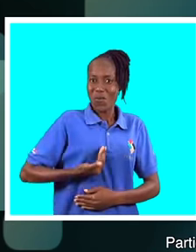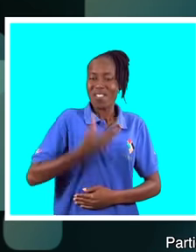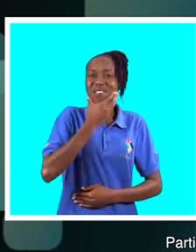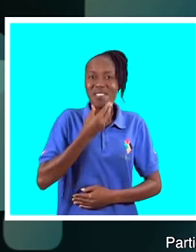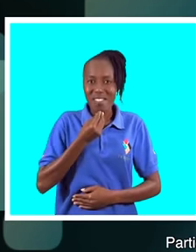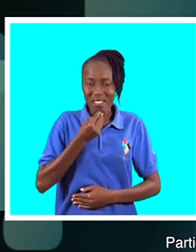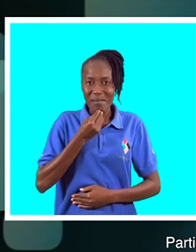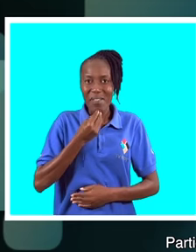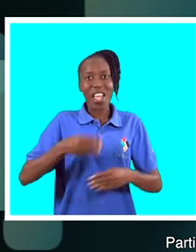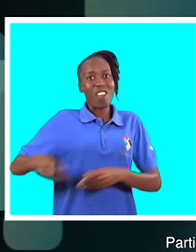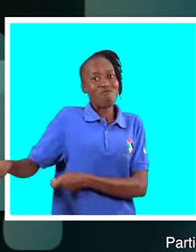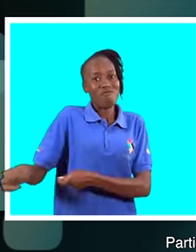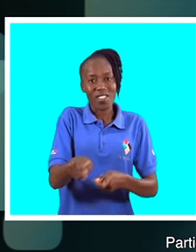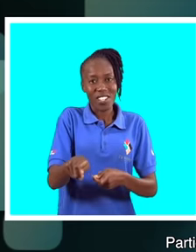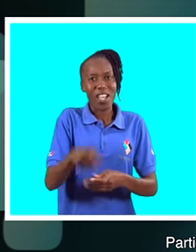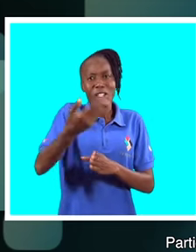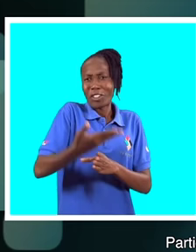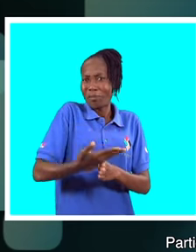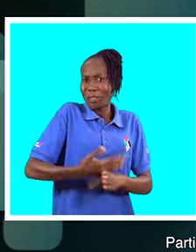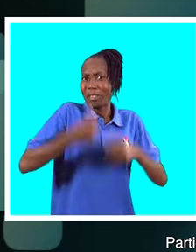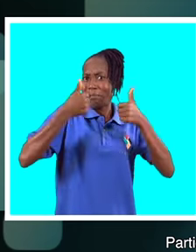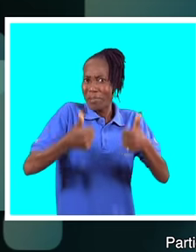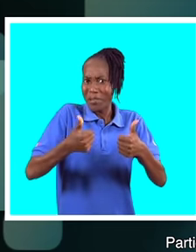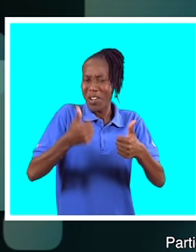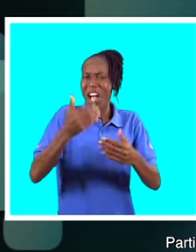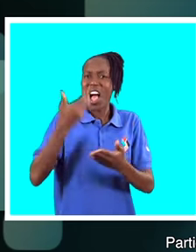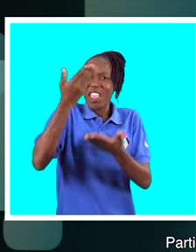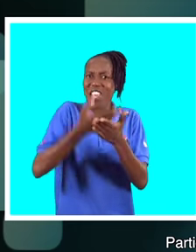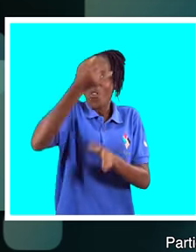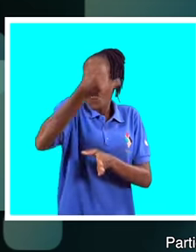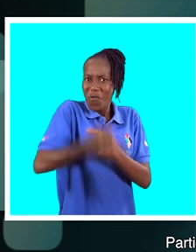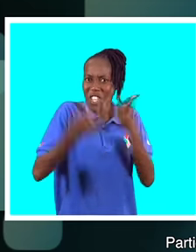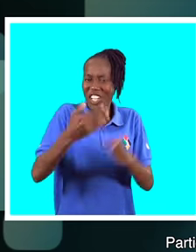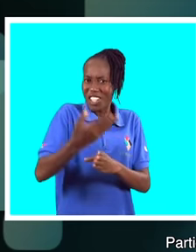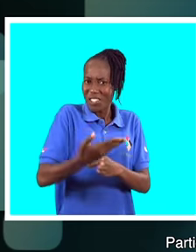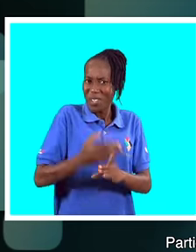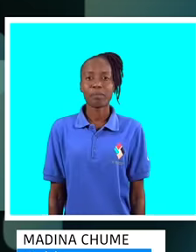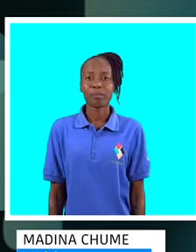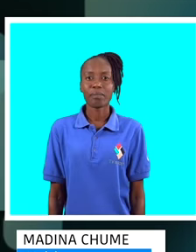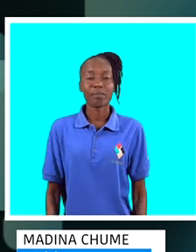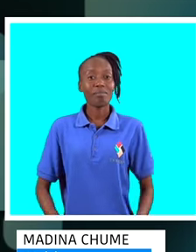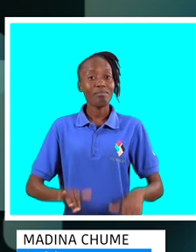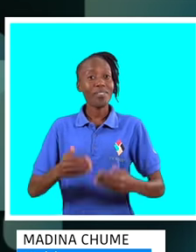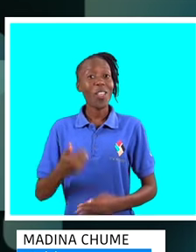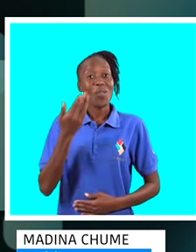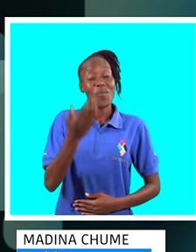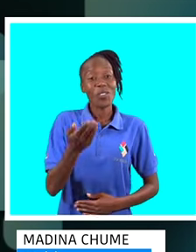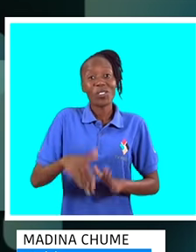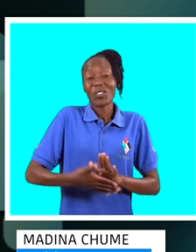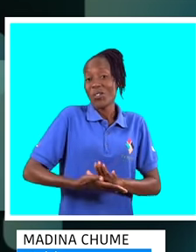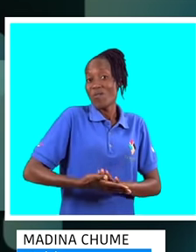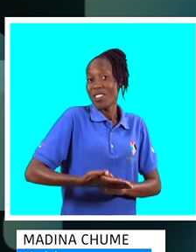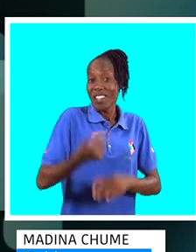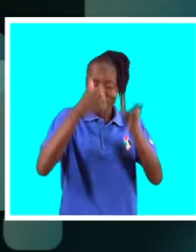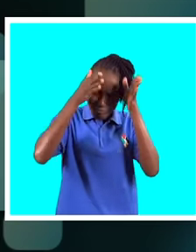Depois disso participei do Miss Mr. Coconut, que também foi uma boa experiência. Depois disso foi quando já